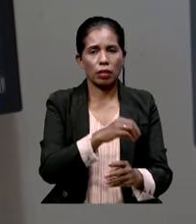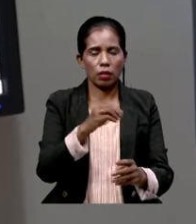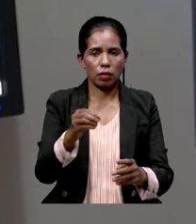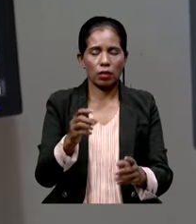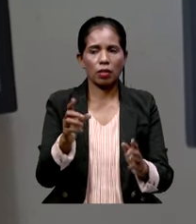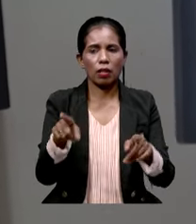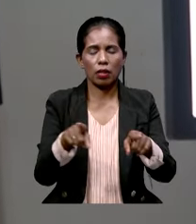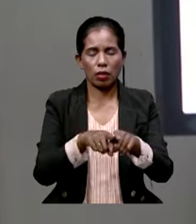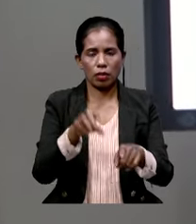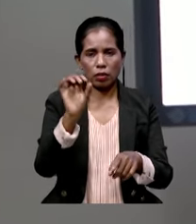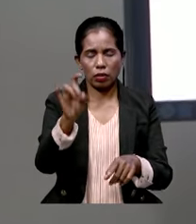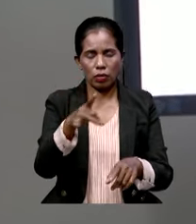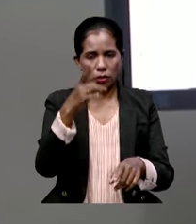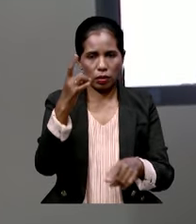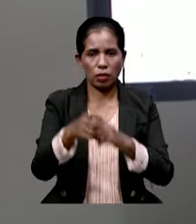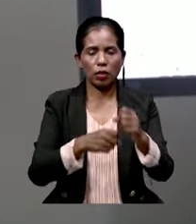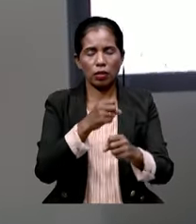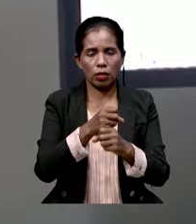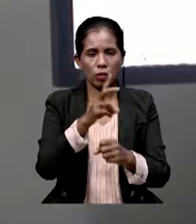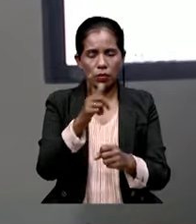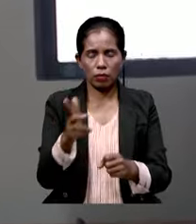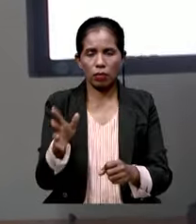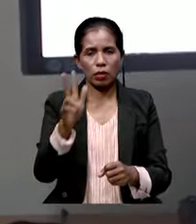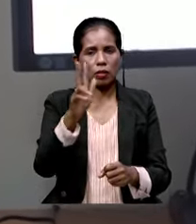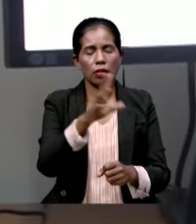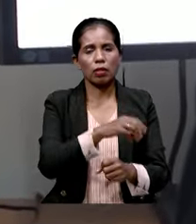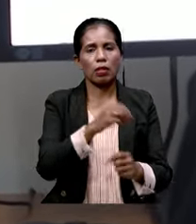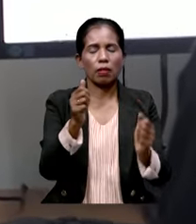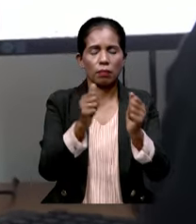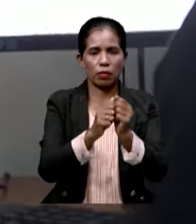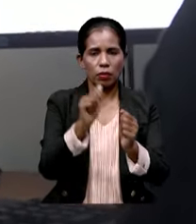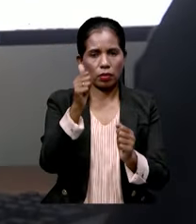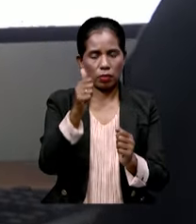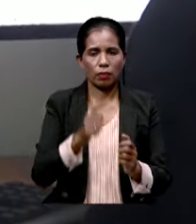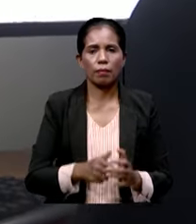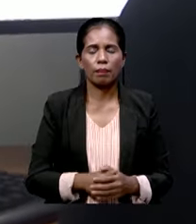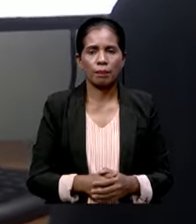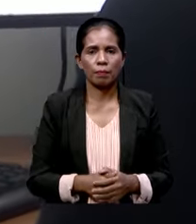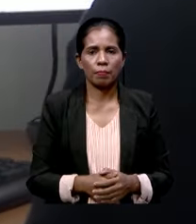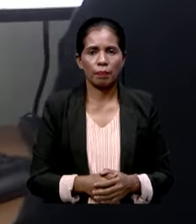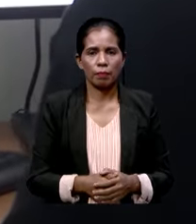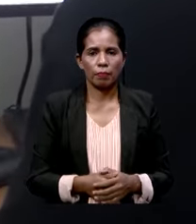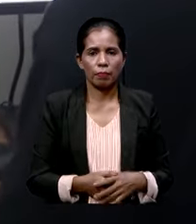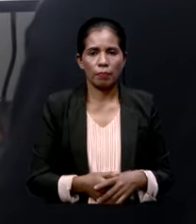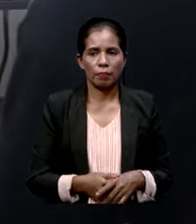ocupa posição san resingitu no atinan riguron sintolu ocupa posição sanulu equipa cobertura Ziemen.